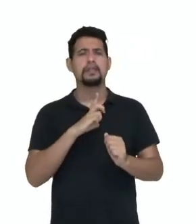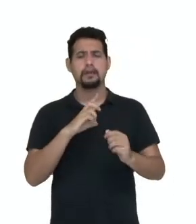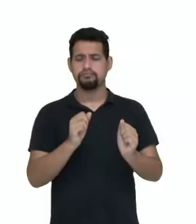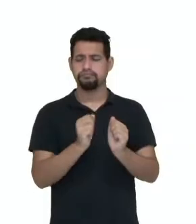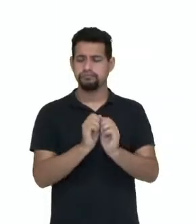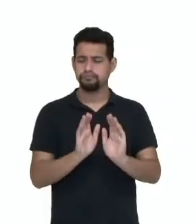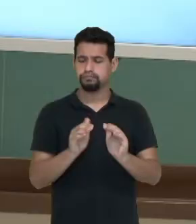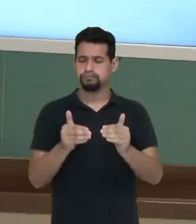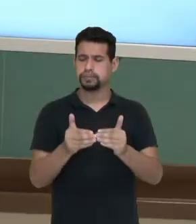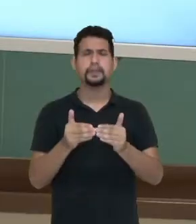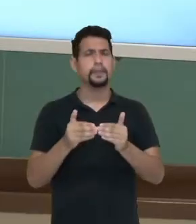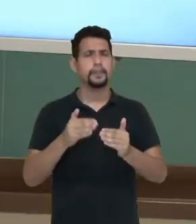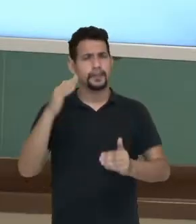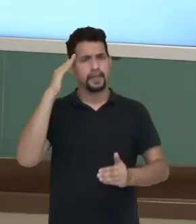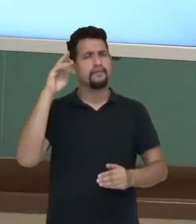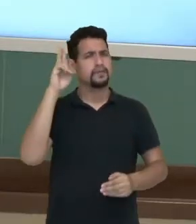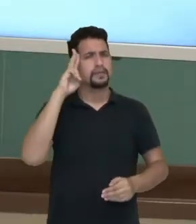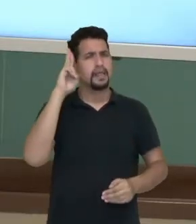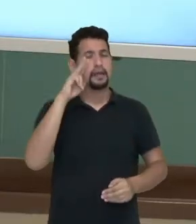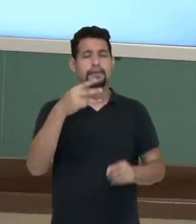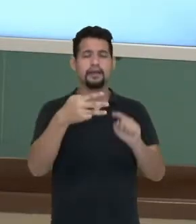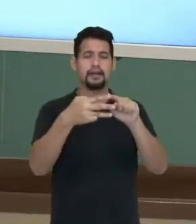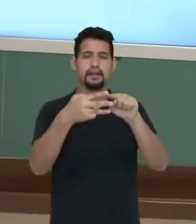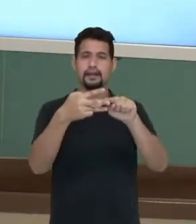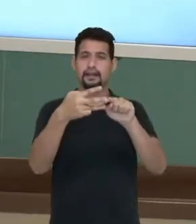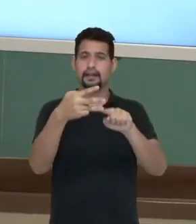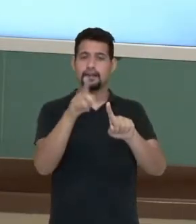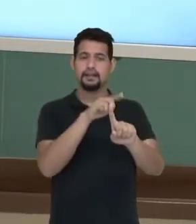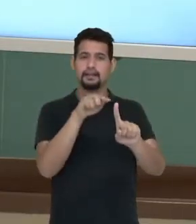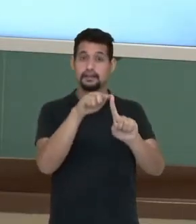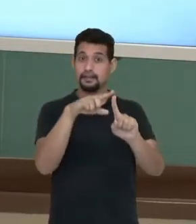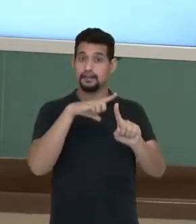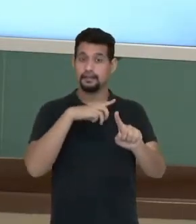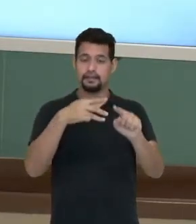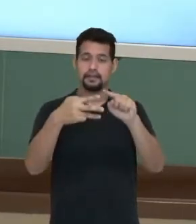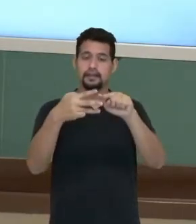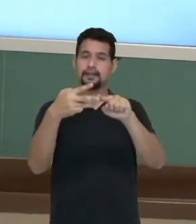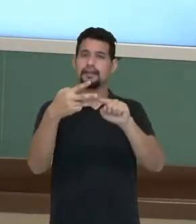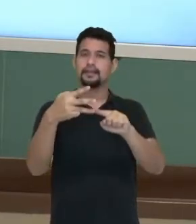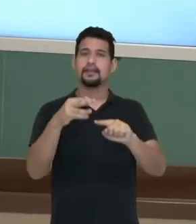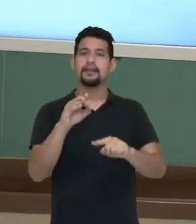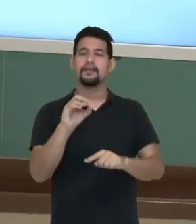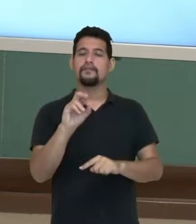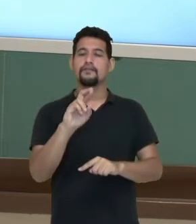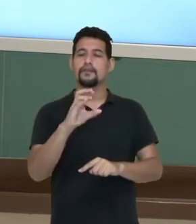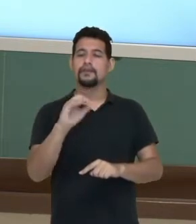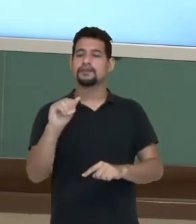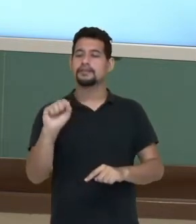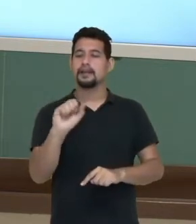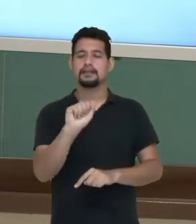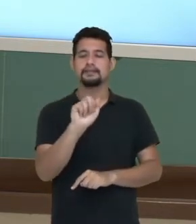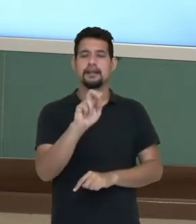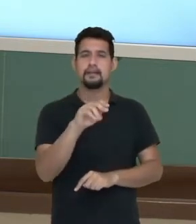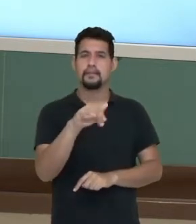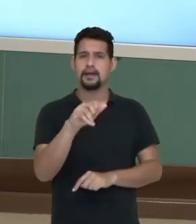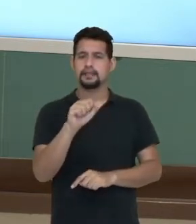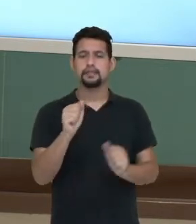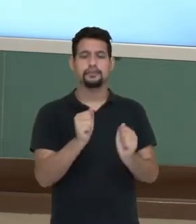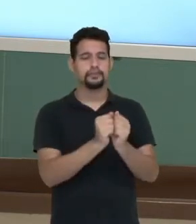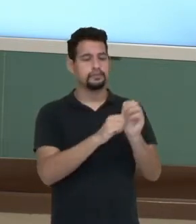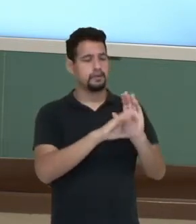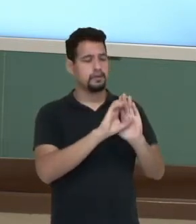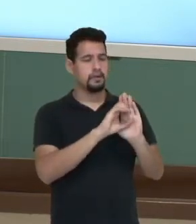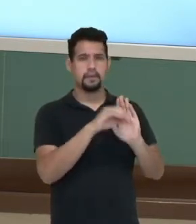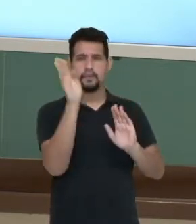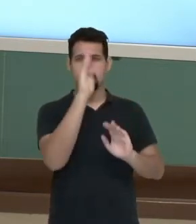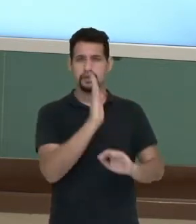Armadas? Você lembra quais as três missões atribuídas às Forças Armadas brasileiras pela Constituição